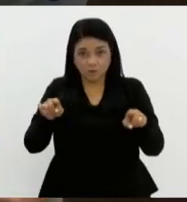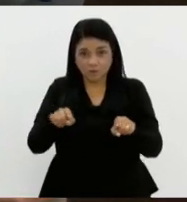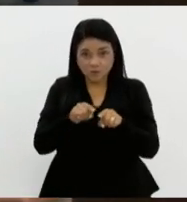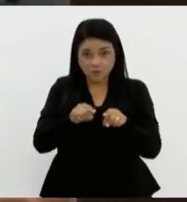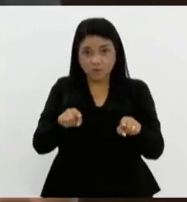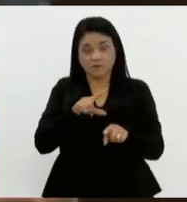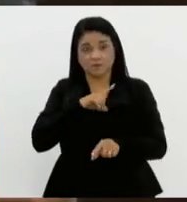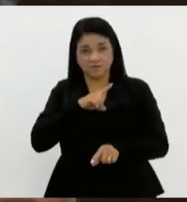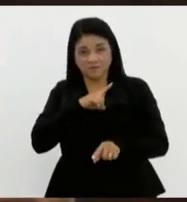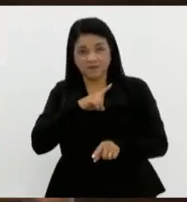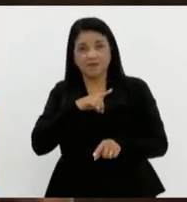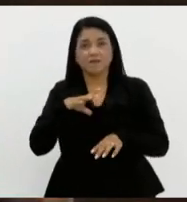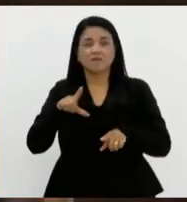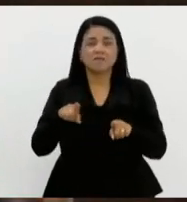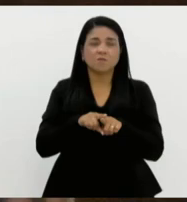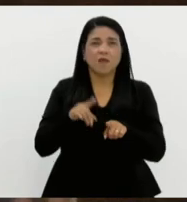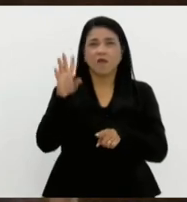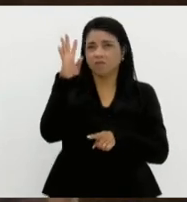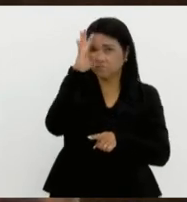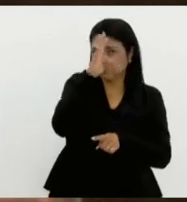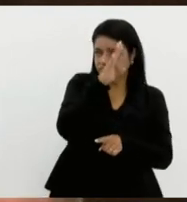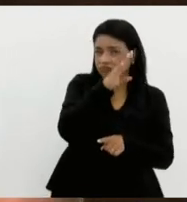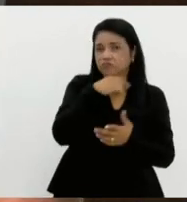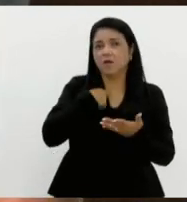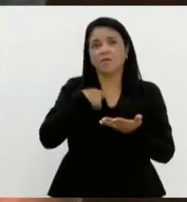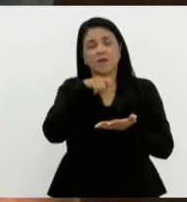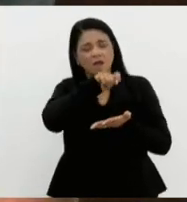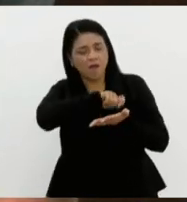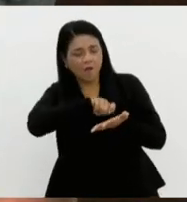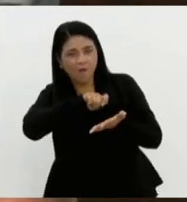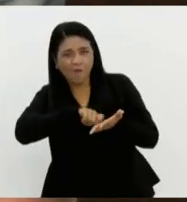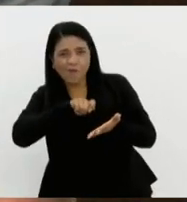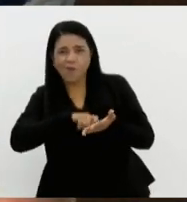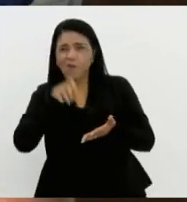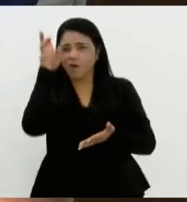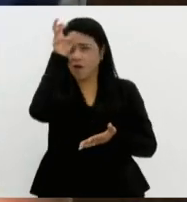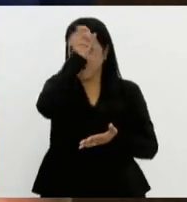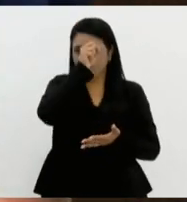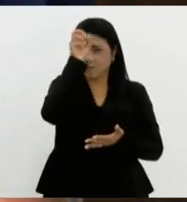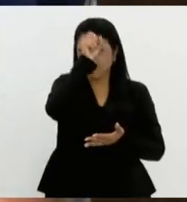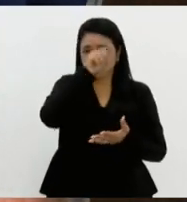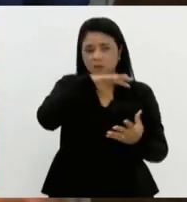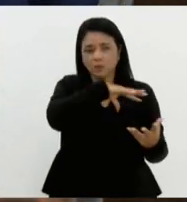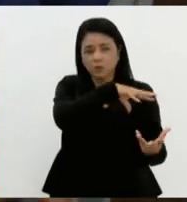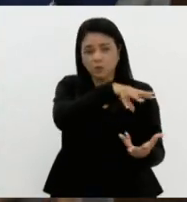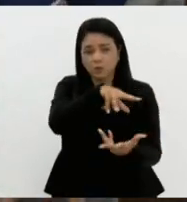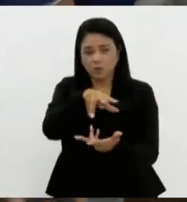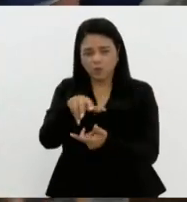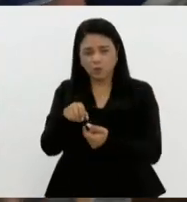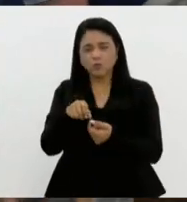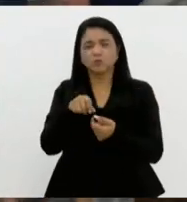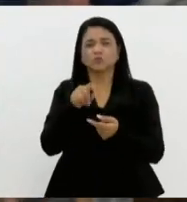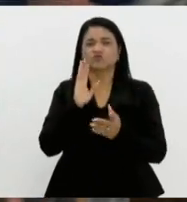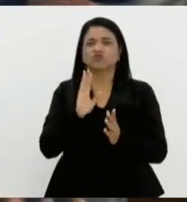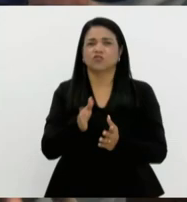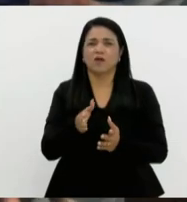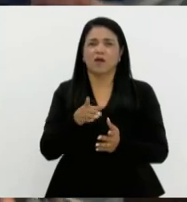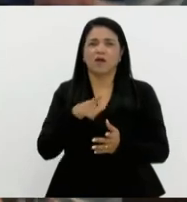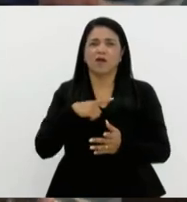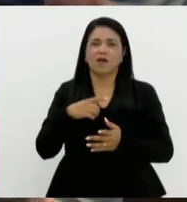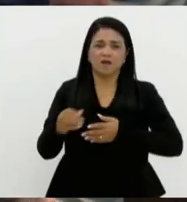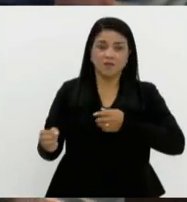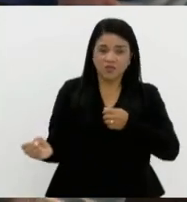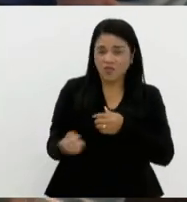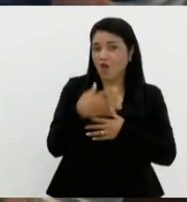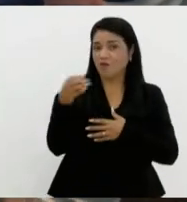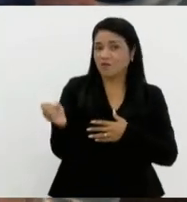coisa para se distrair, para compor e para participar desse mundo tão cheio de